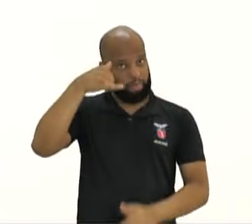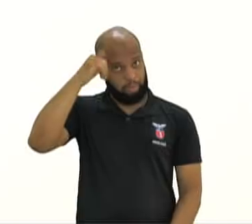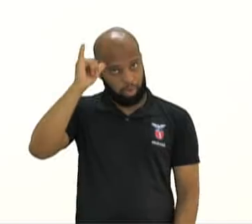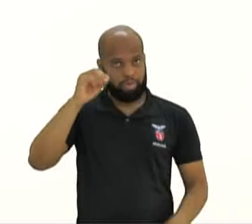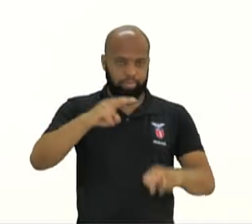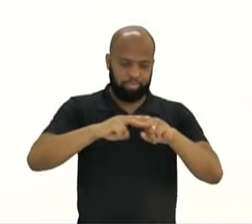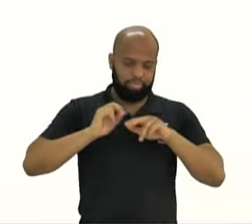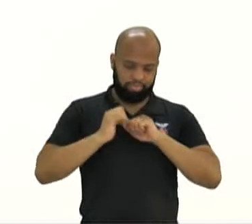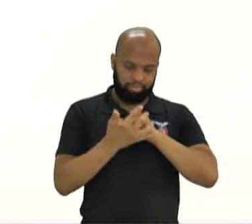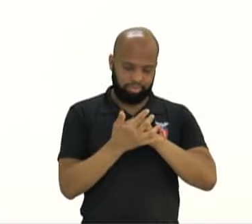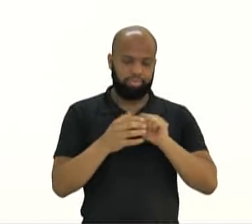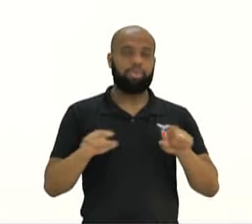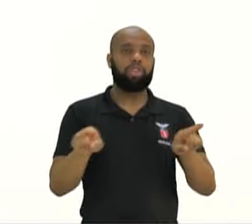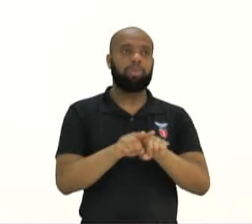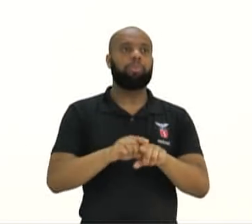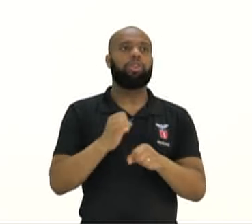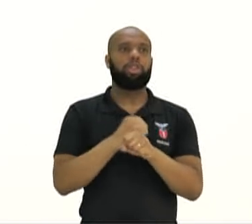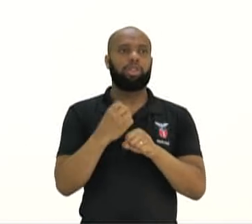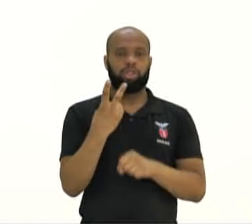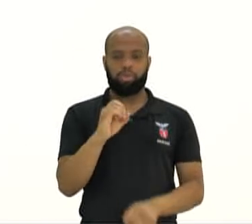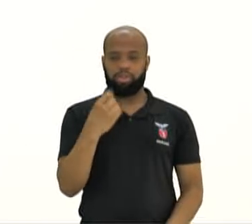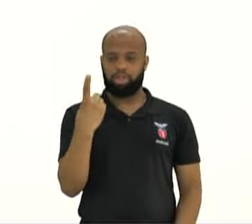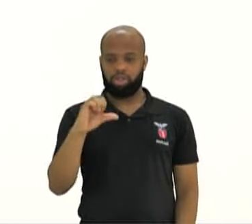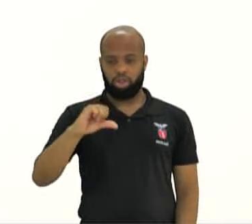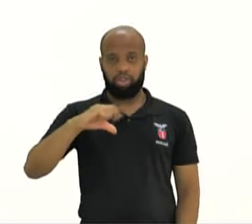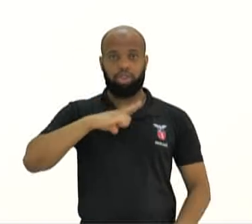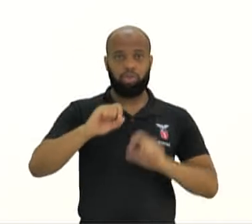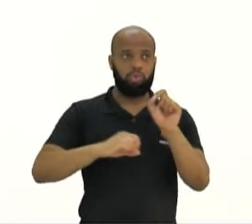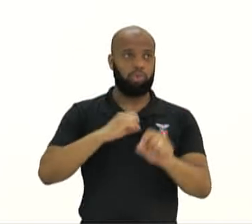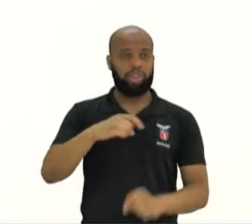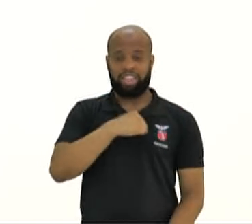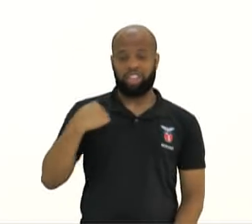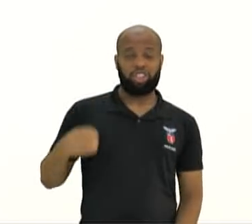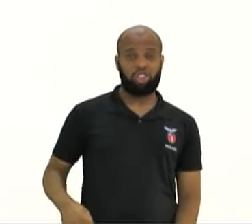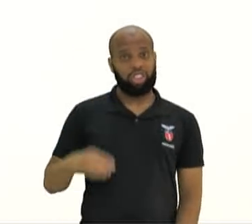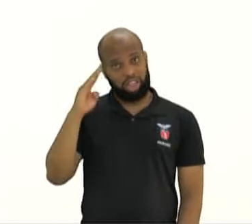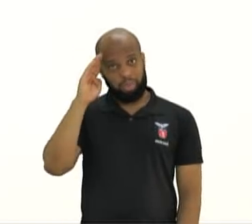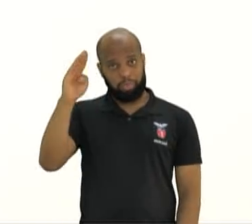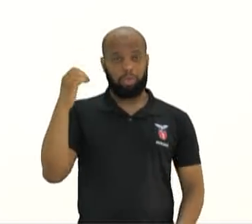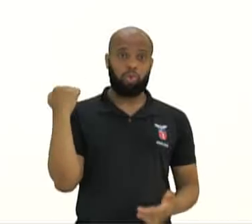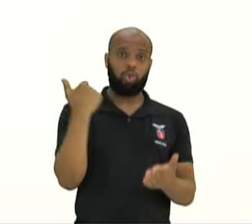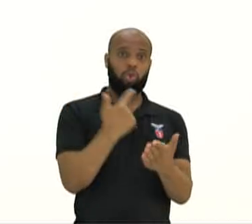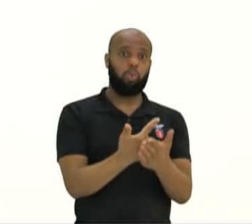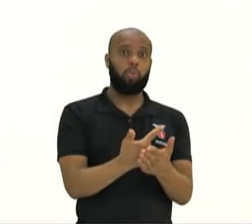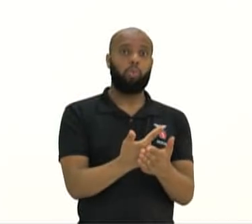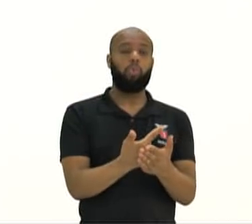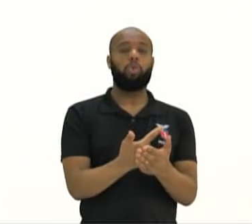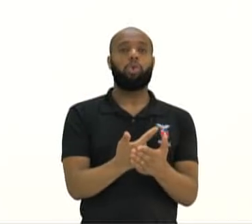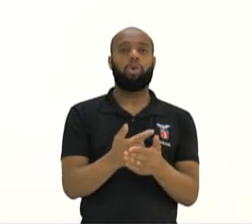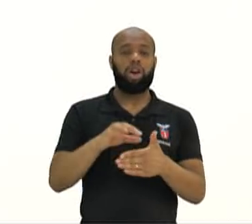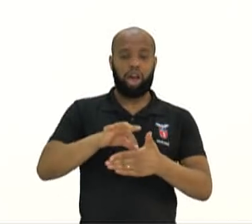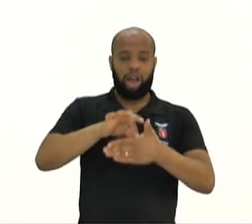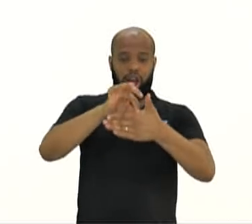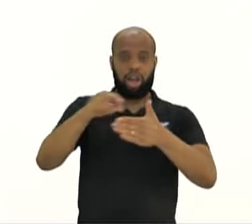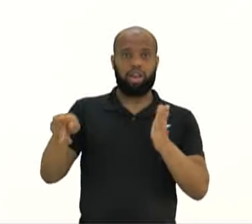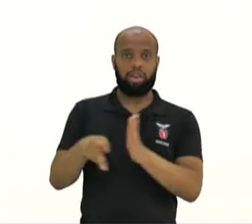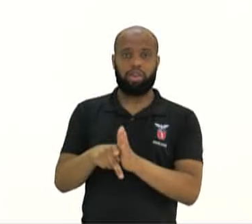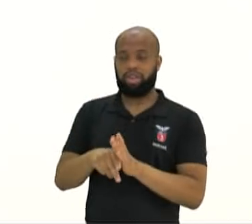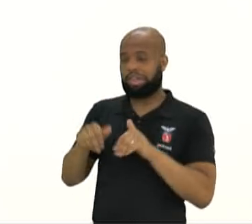né? E em 2019, pela primeira vez, a China tornou-se o principal comprador de carne da Austrália.